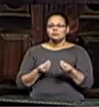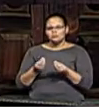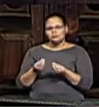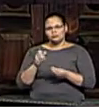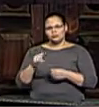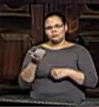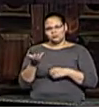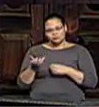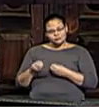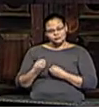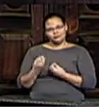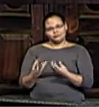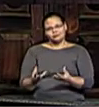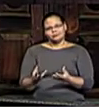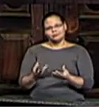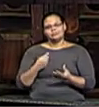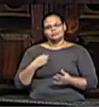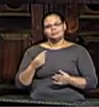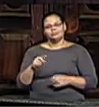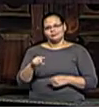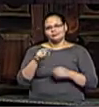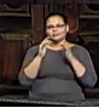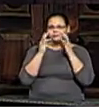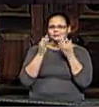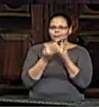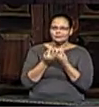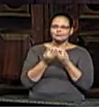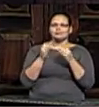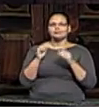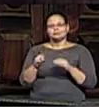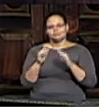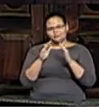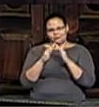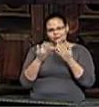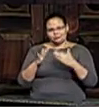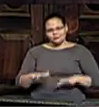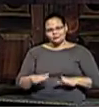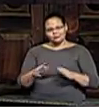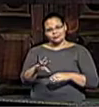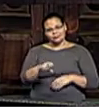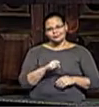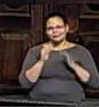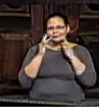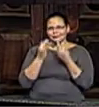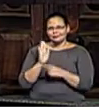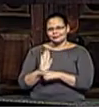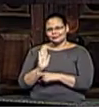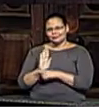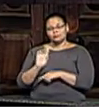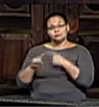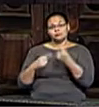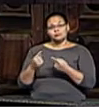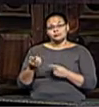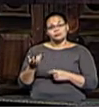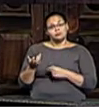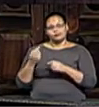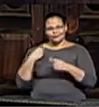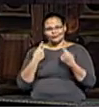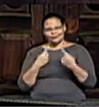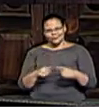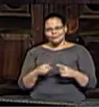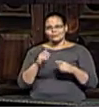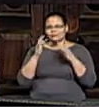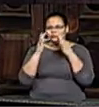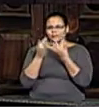que concedeu e que retirou aquela família desabrigada é a mesma mão que vai fazer com que essa